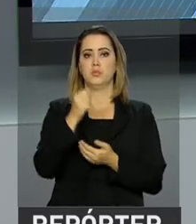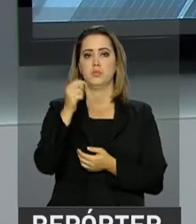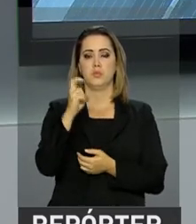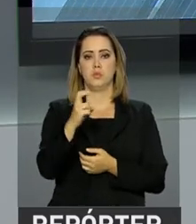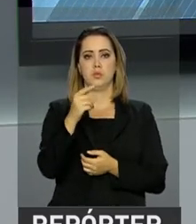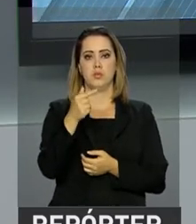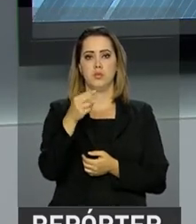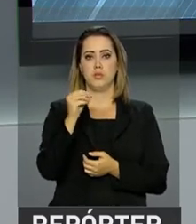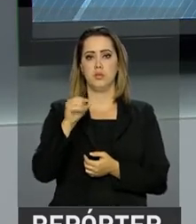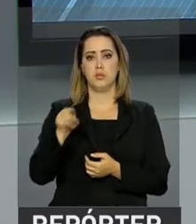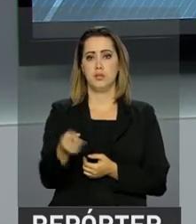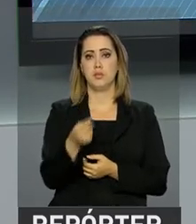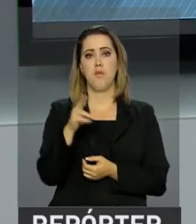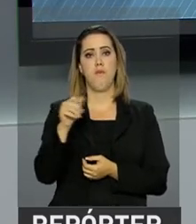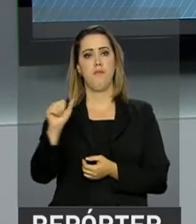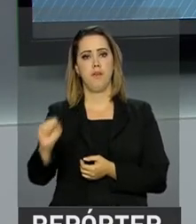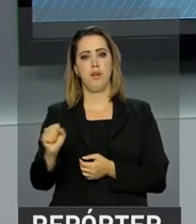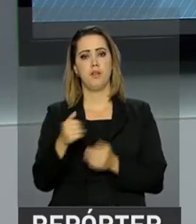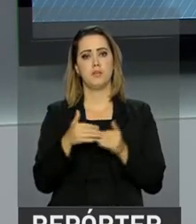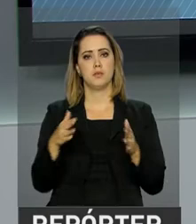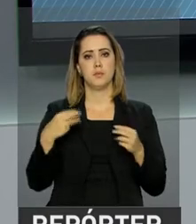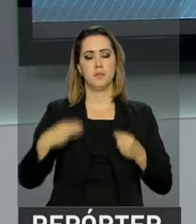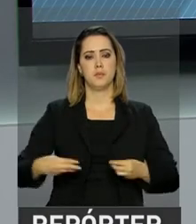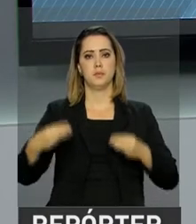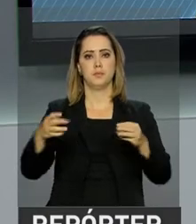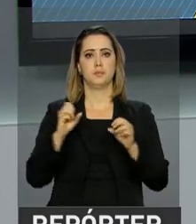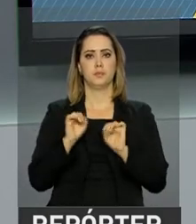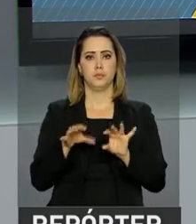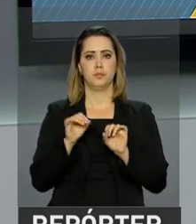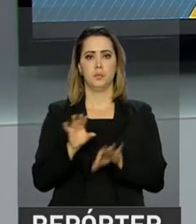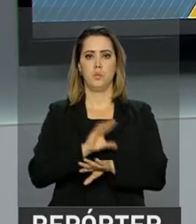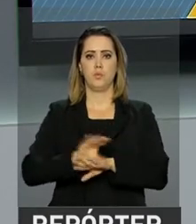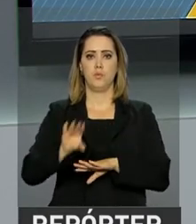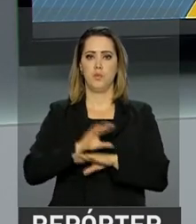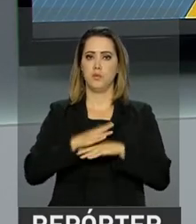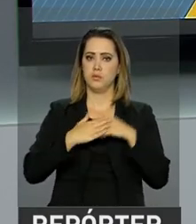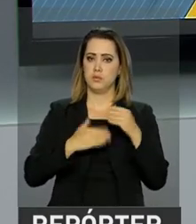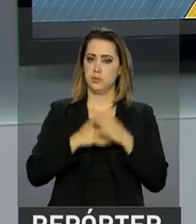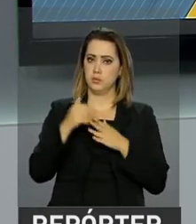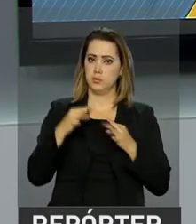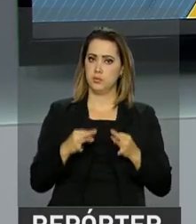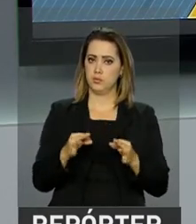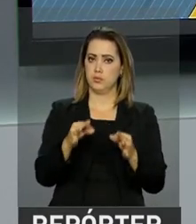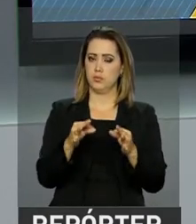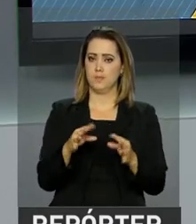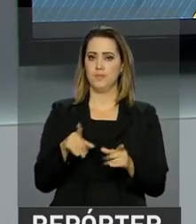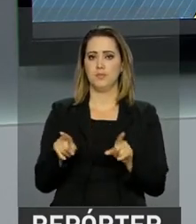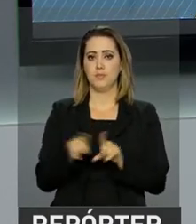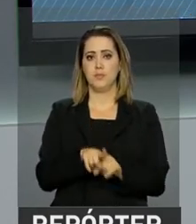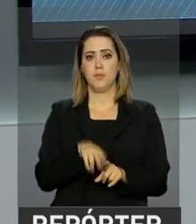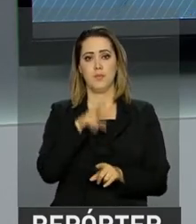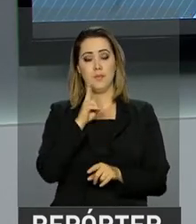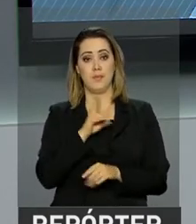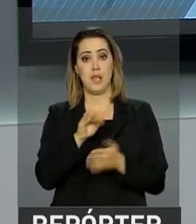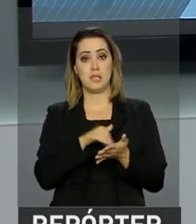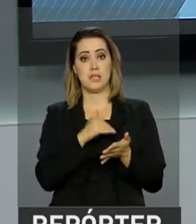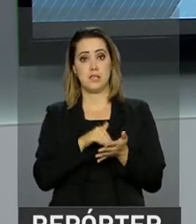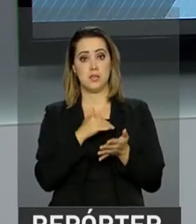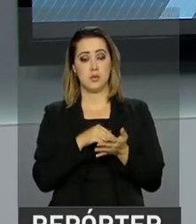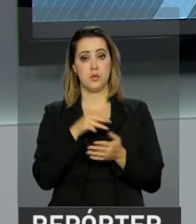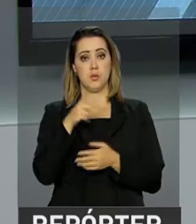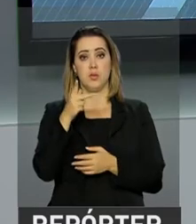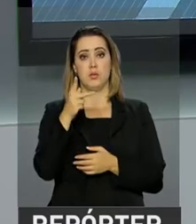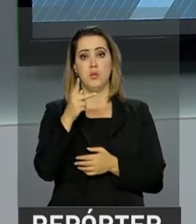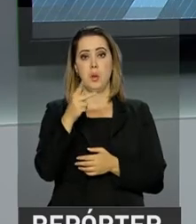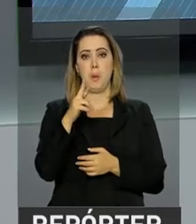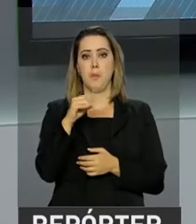570 mil vagas abertas pelo Ministério da Educação para cursos profissionais e tecnológicos. As inscrições para